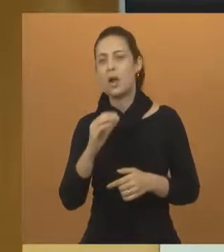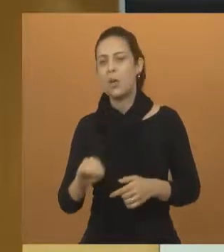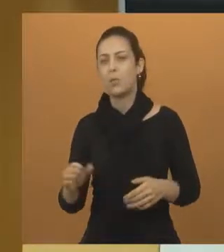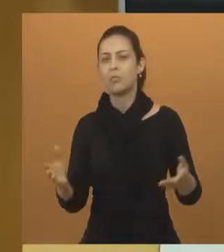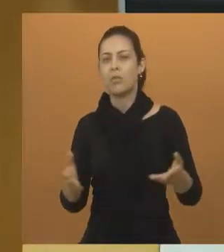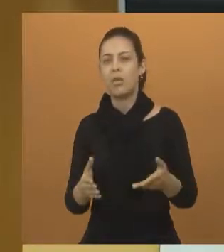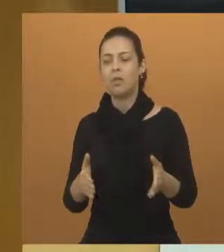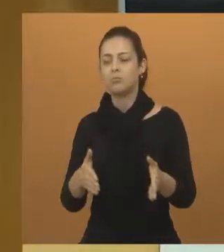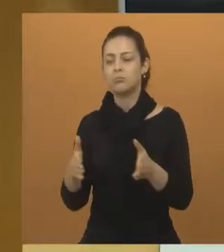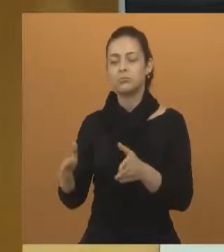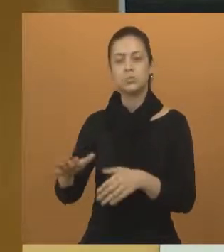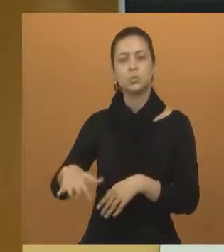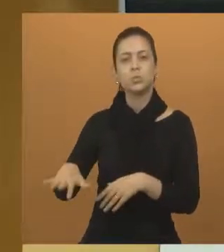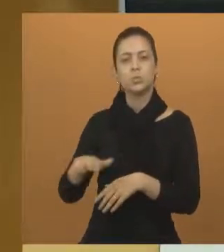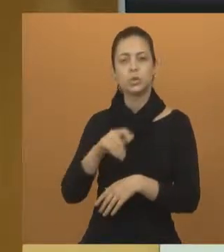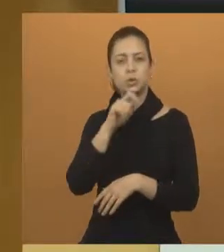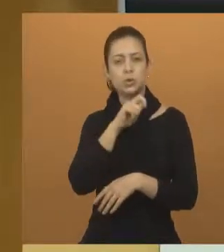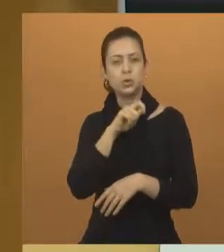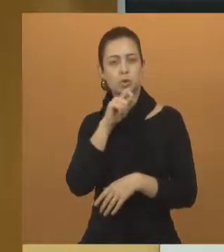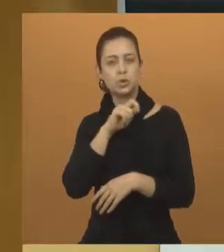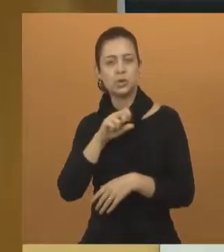da sauna, né, da antiga sauna.